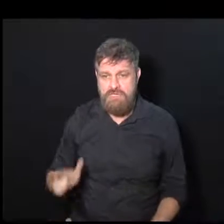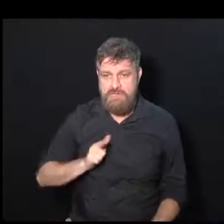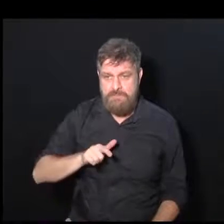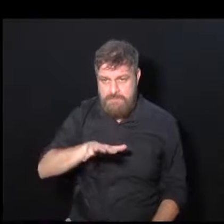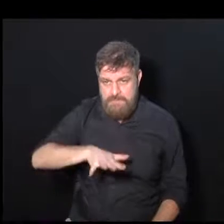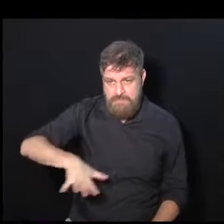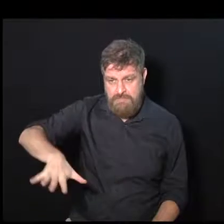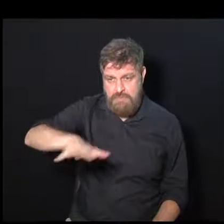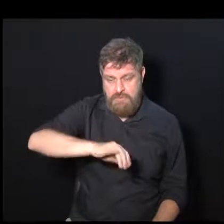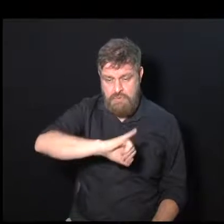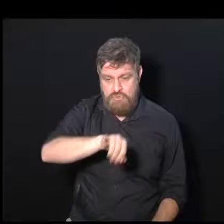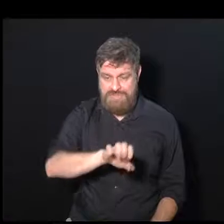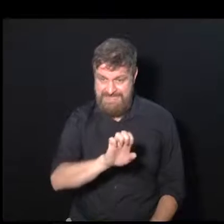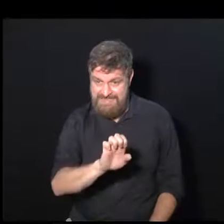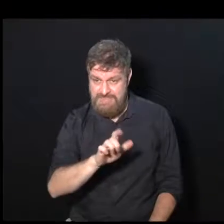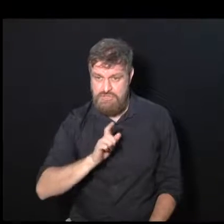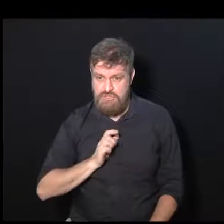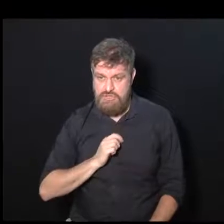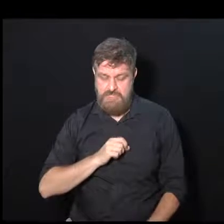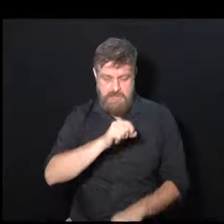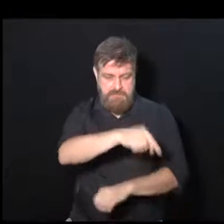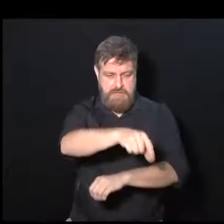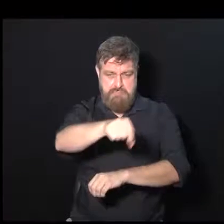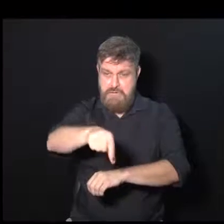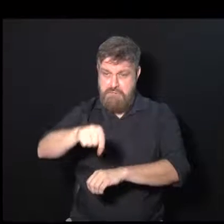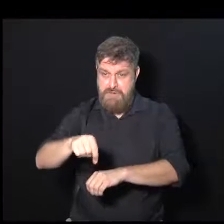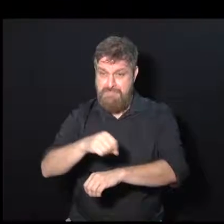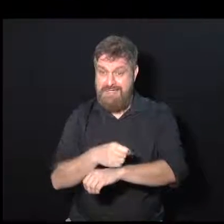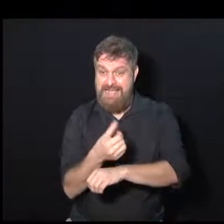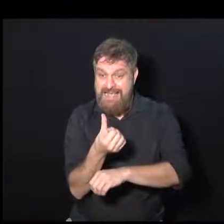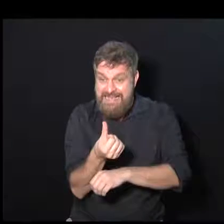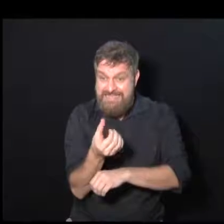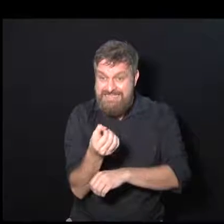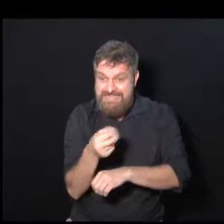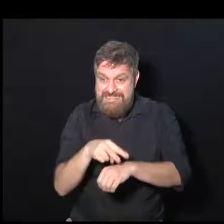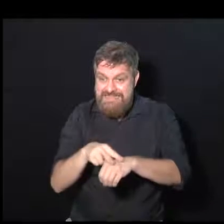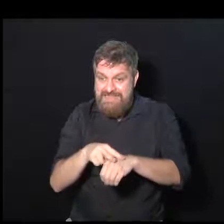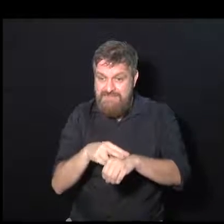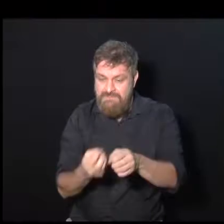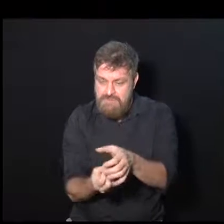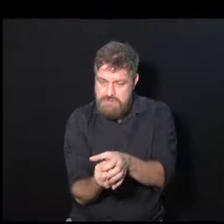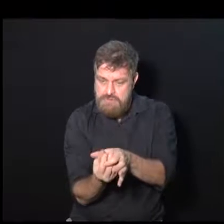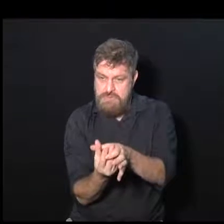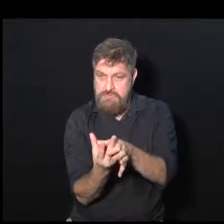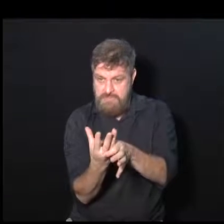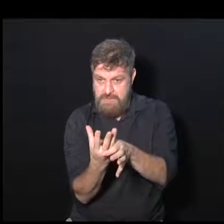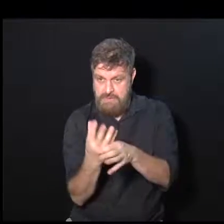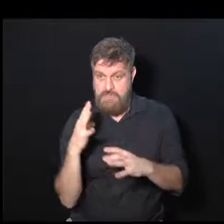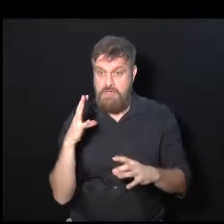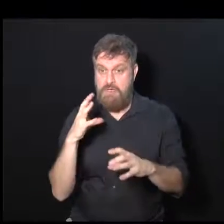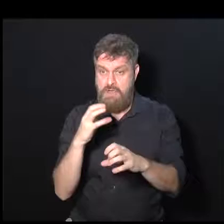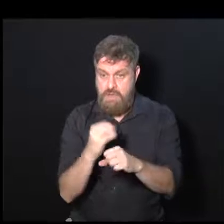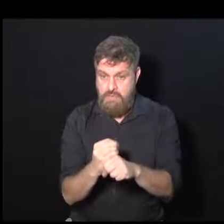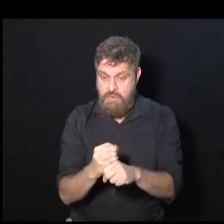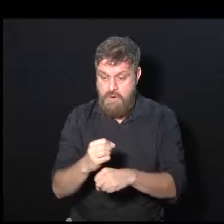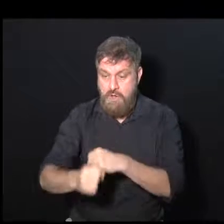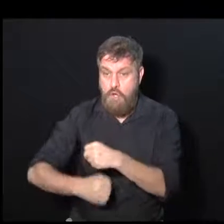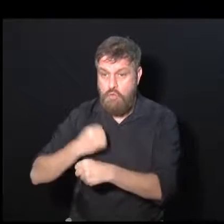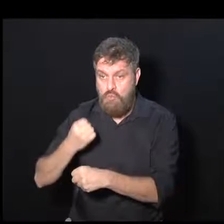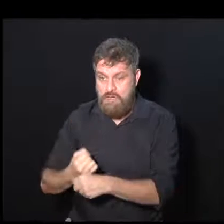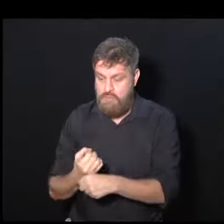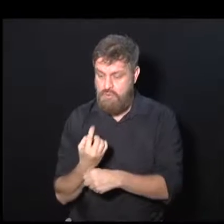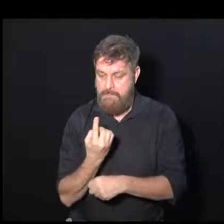Egídio, com um horto de 60 espécies de plantas medicinais. Então, desde 1990, que a gente